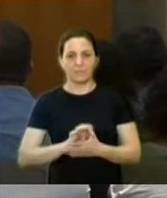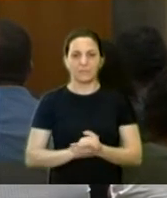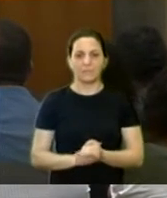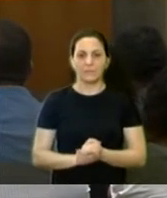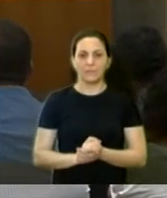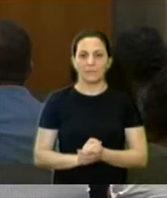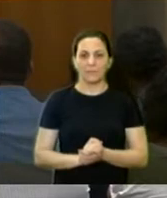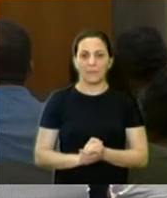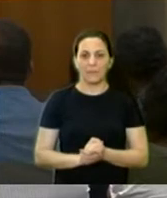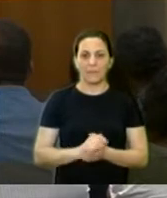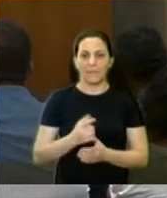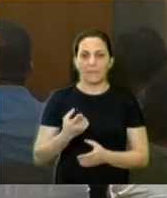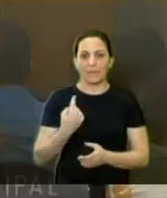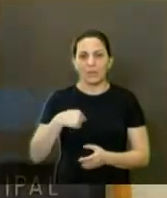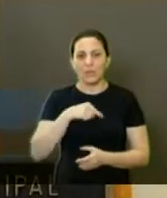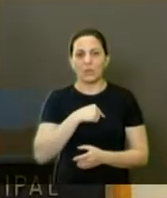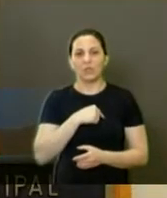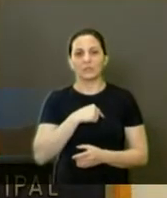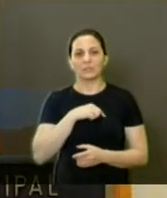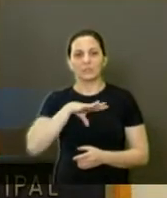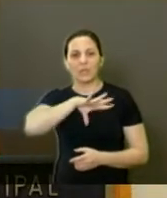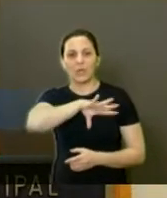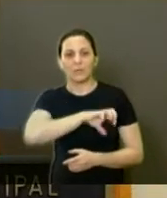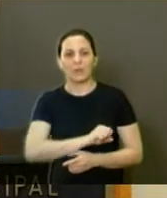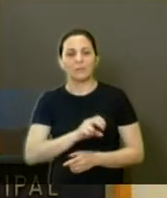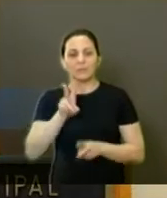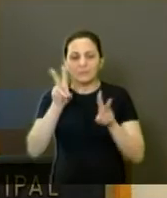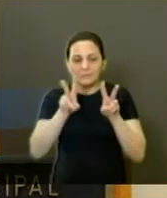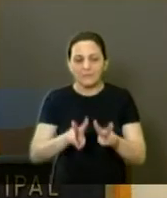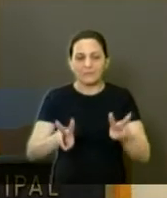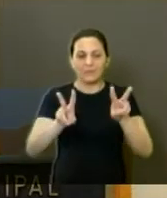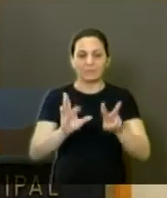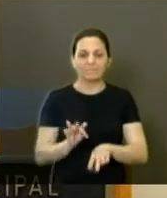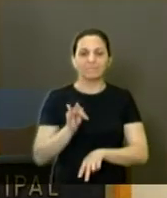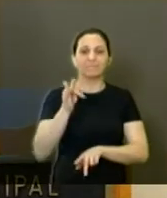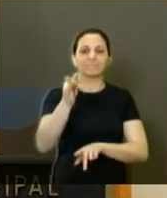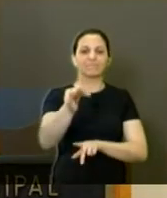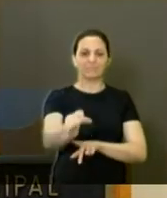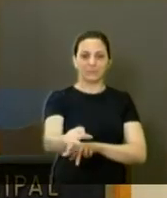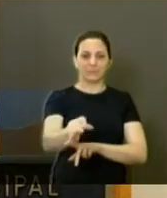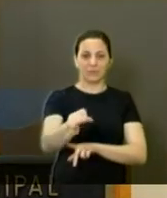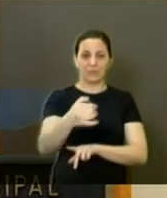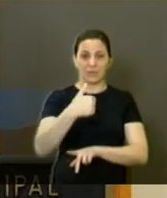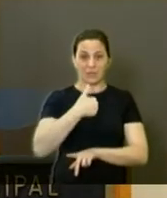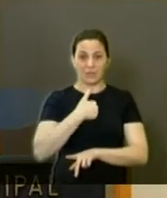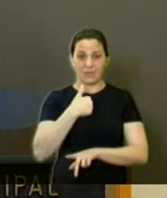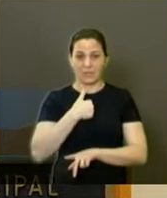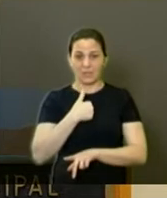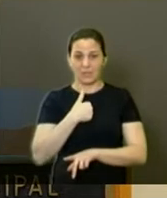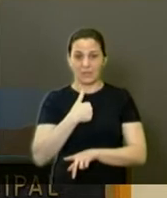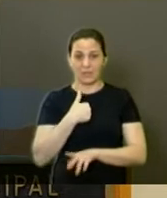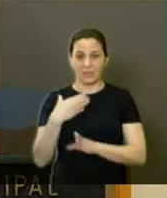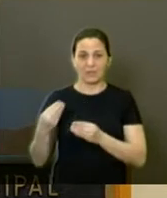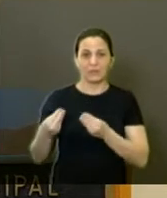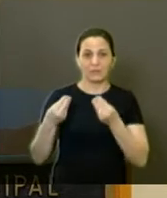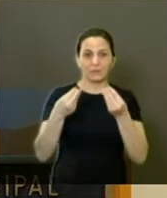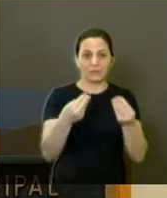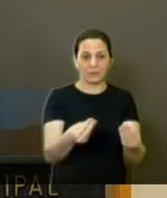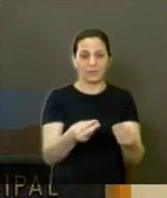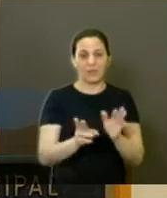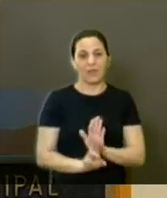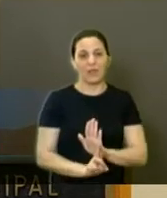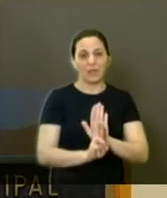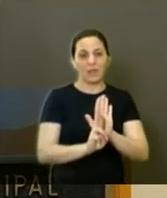que nós desejamos, amamos e que ainda veremos, eu me arvoro em lhe render este singelo